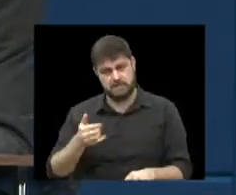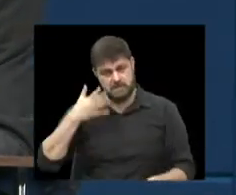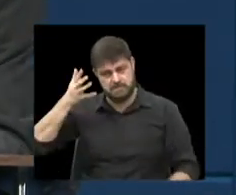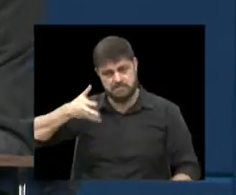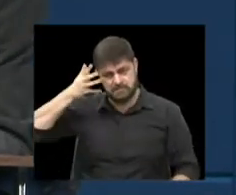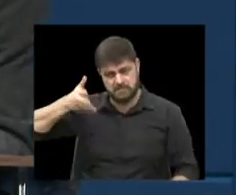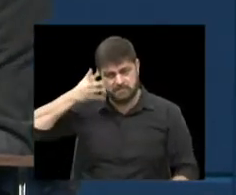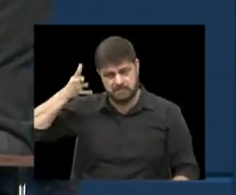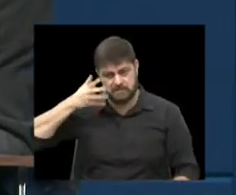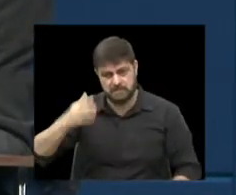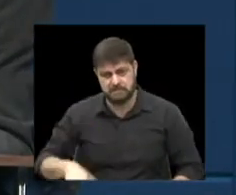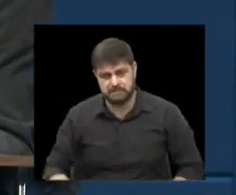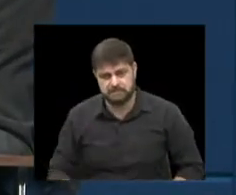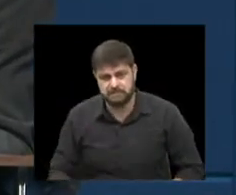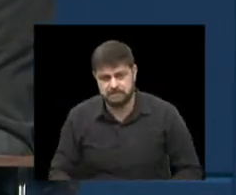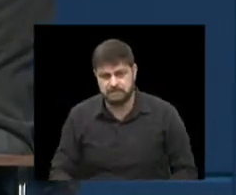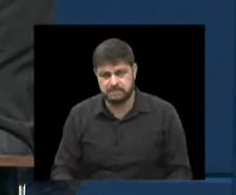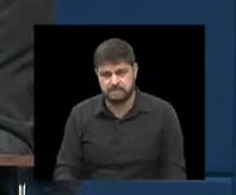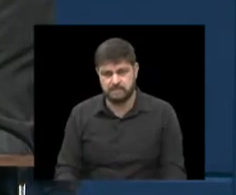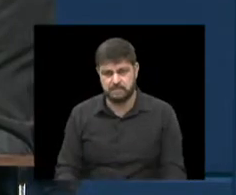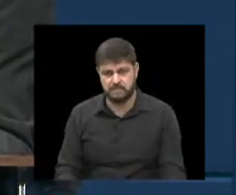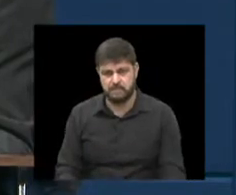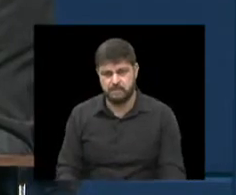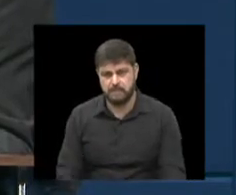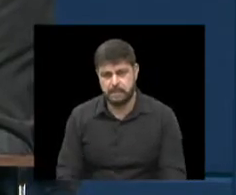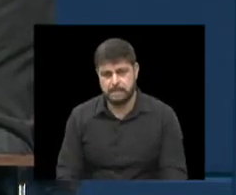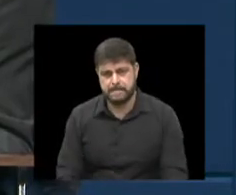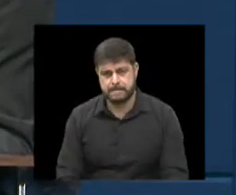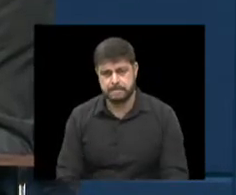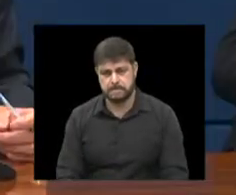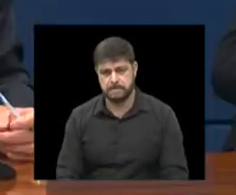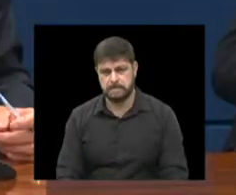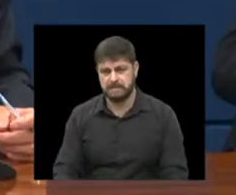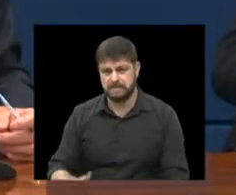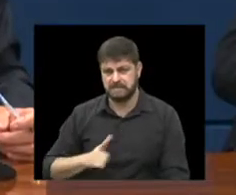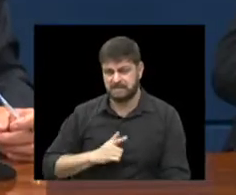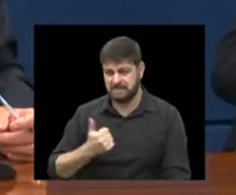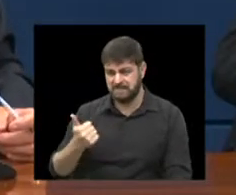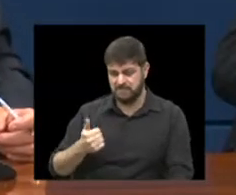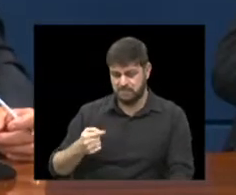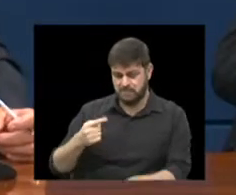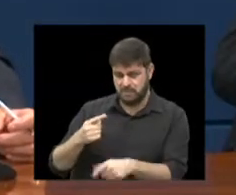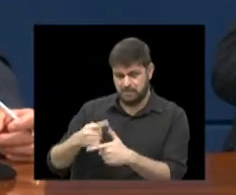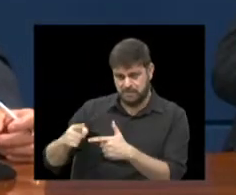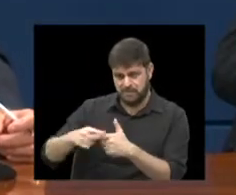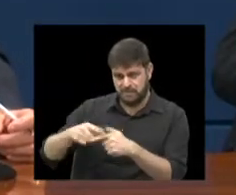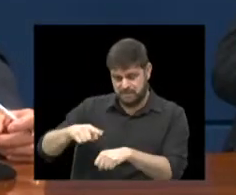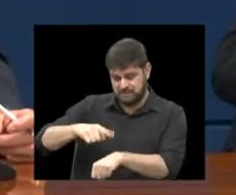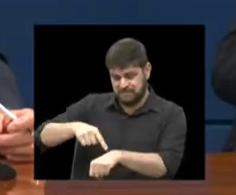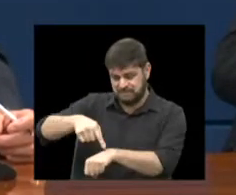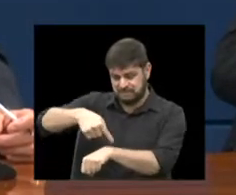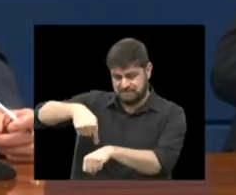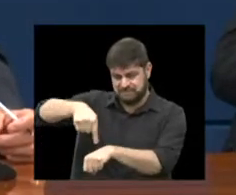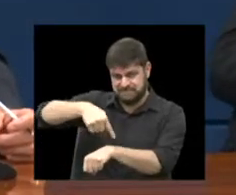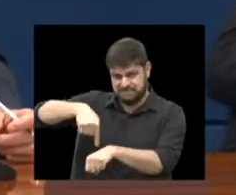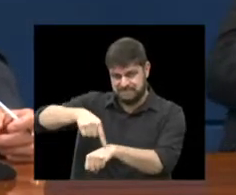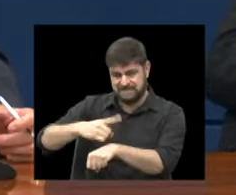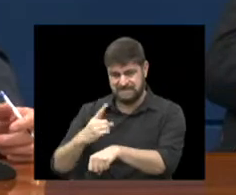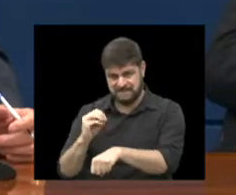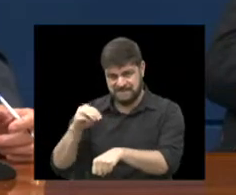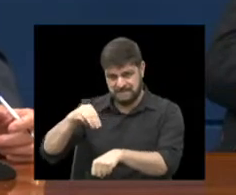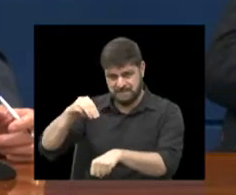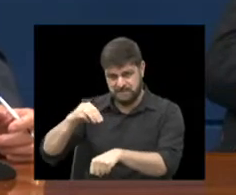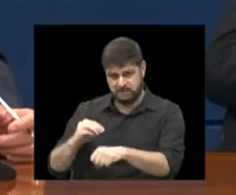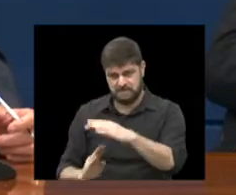minutinho, Vossa Excelência, o tempo de Vossa Excelência está garantido? Houve uma falhinha no cronômetro, já foi restabelecido o tempo de Vossa Excelência. Muito